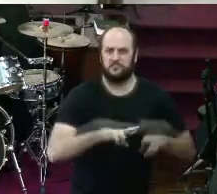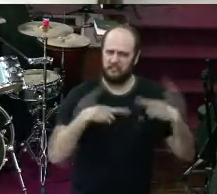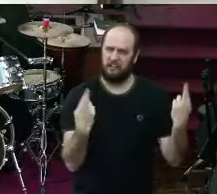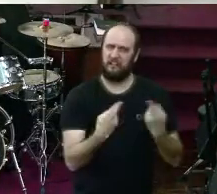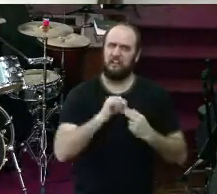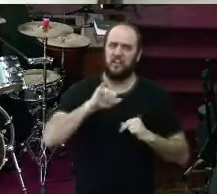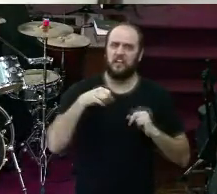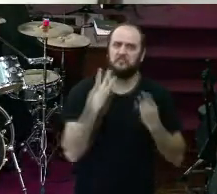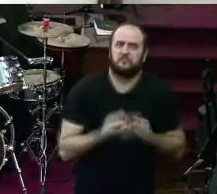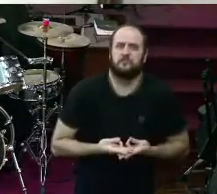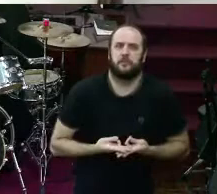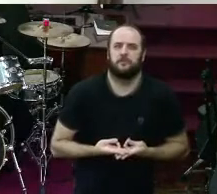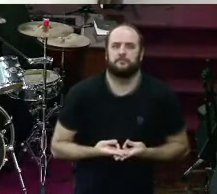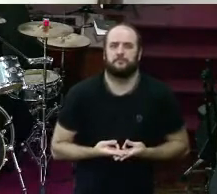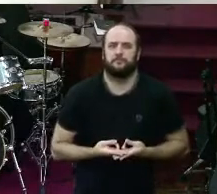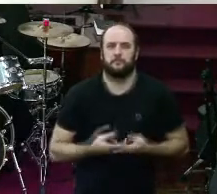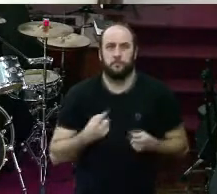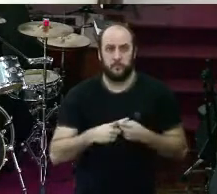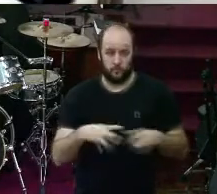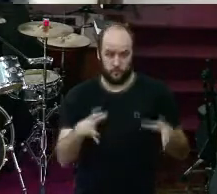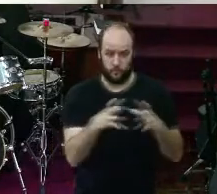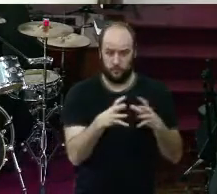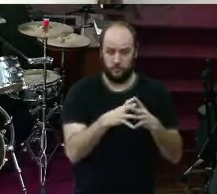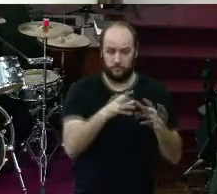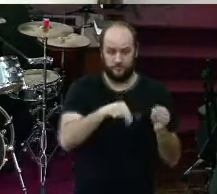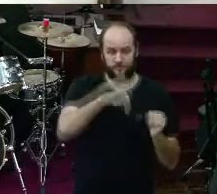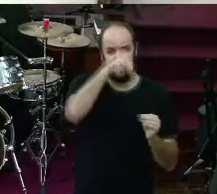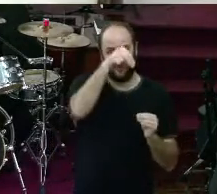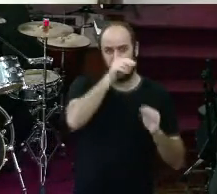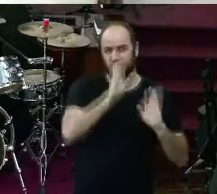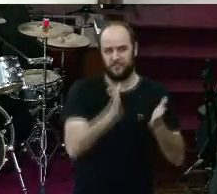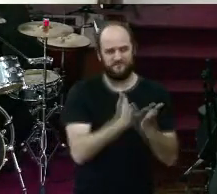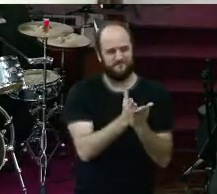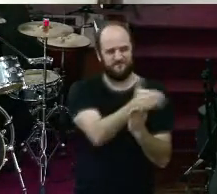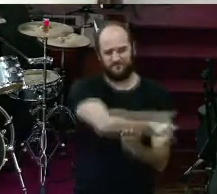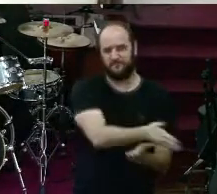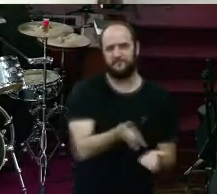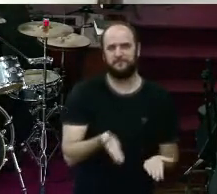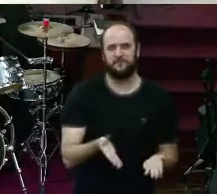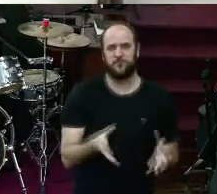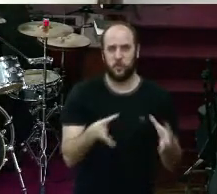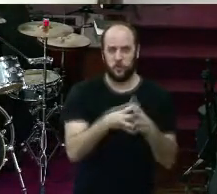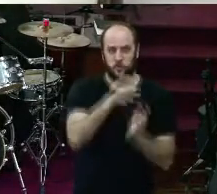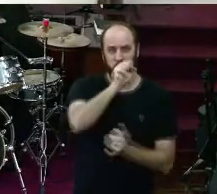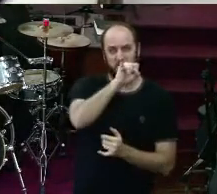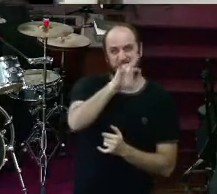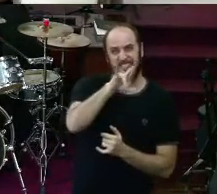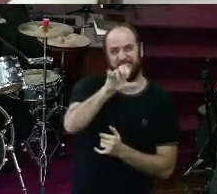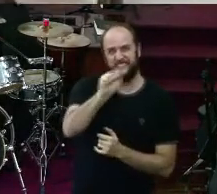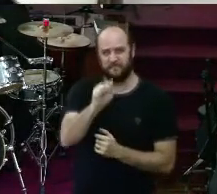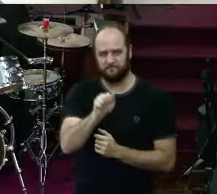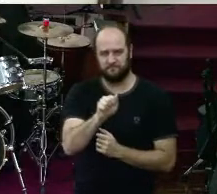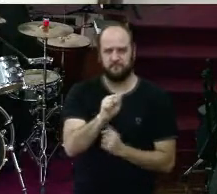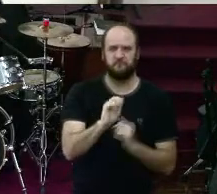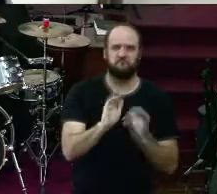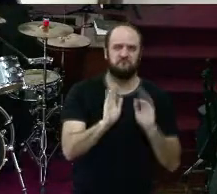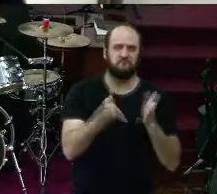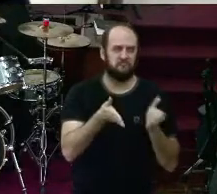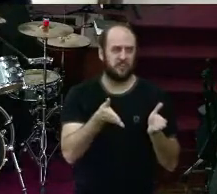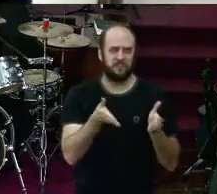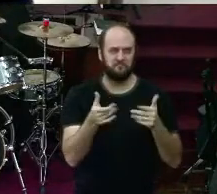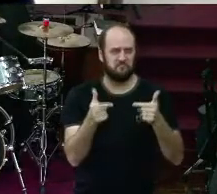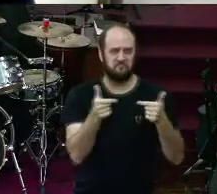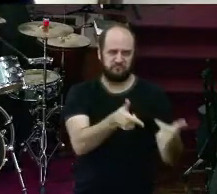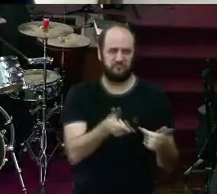norte já tinha se desviado totalmente do Senhor, a Síria já tinha se abatido contra o reino do